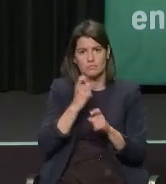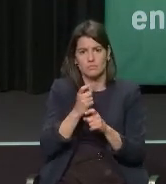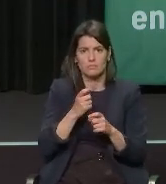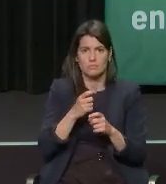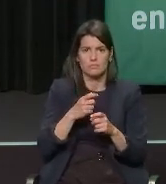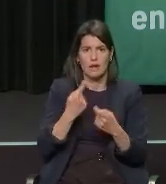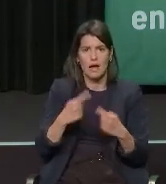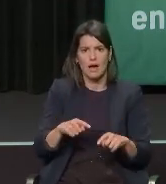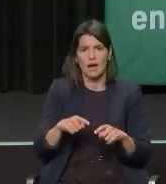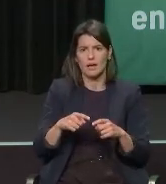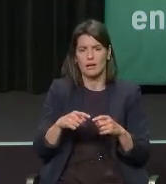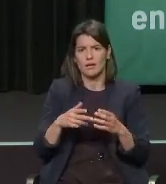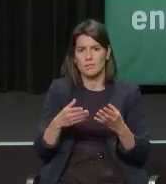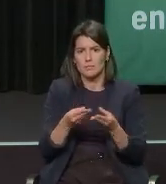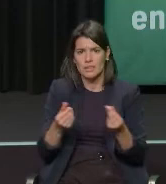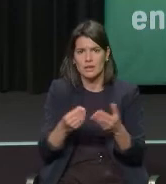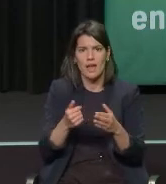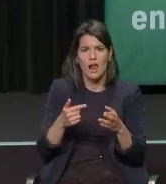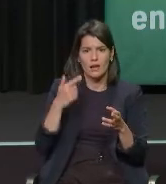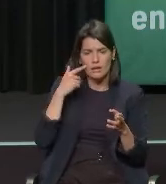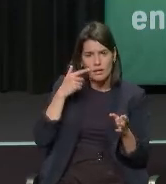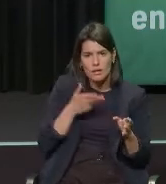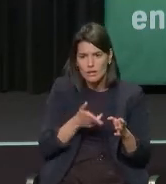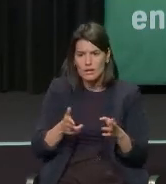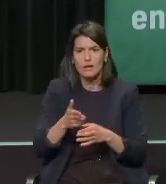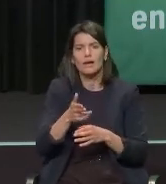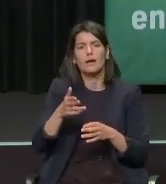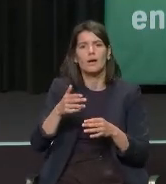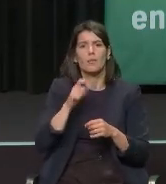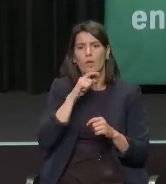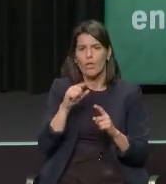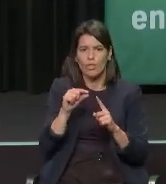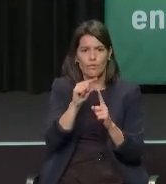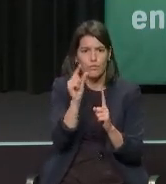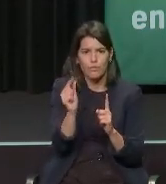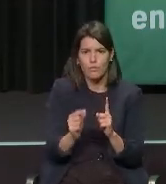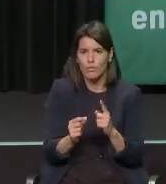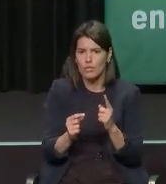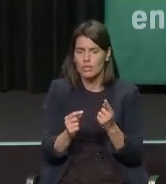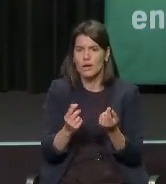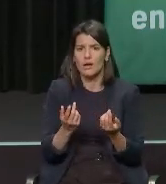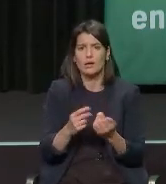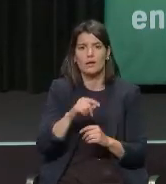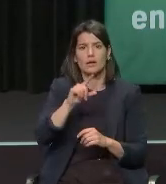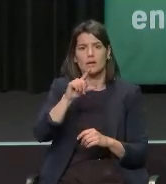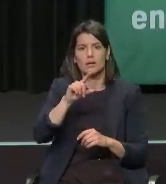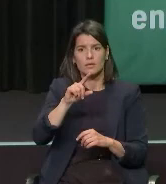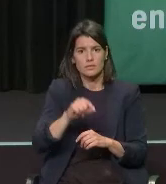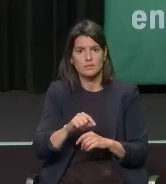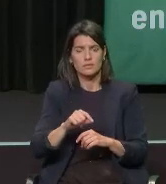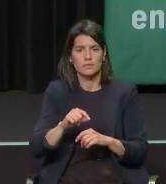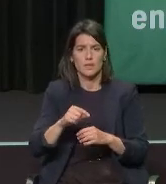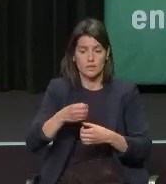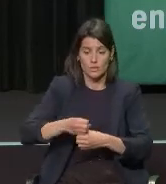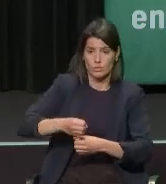espectrómetros portáteis que podem medir áreas desde uma folha individual até serem instalados no alto